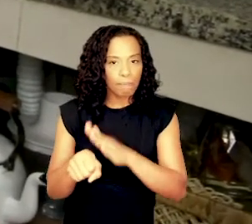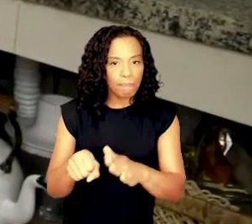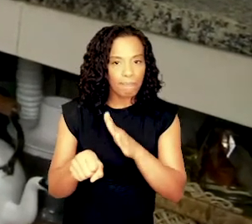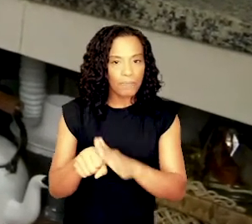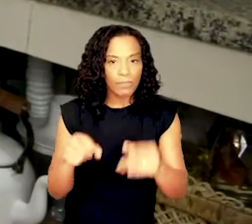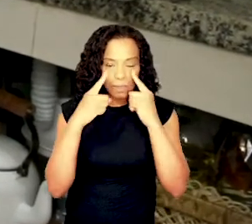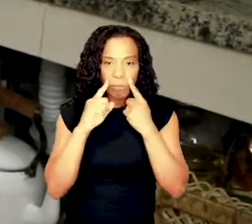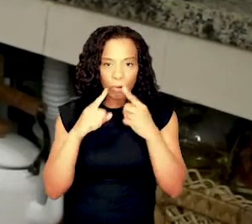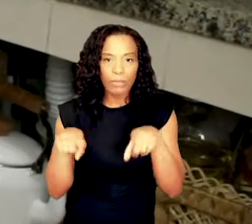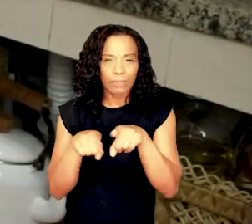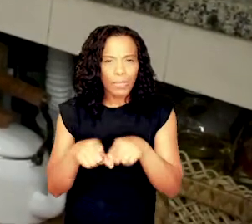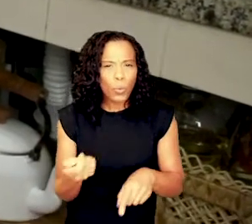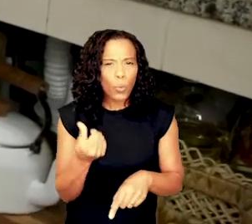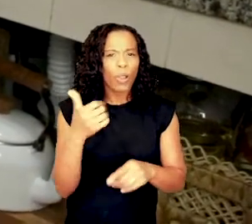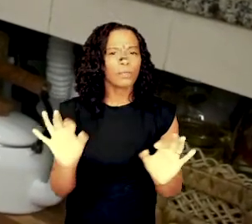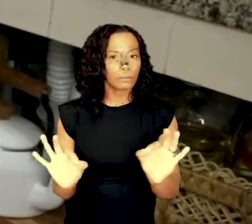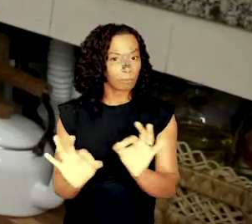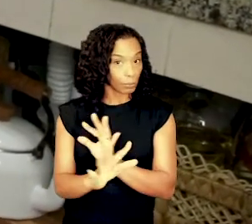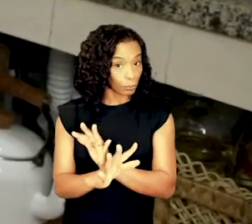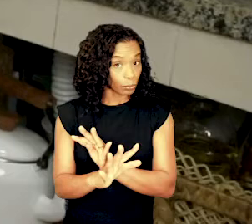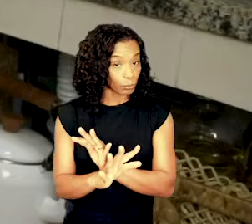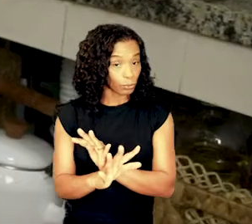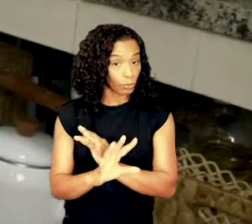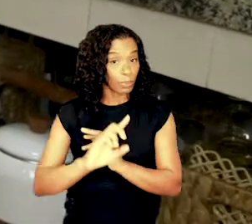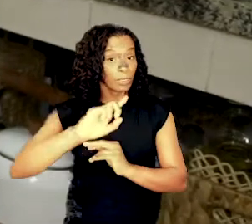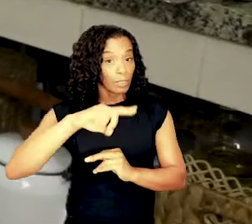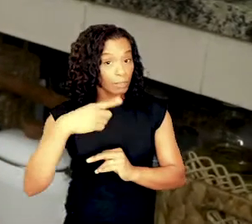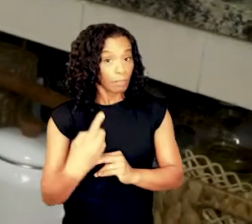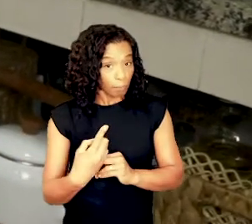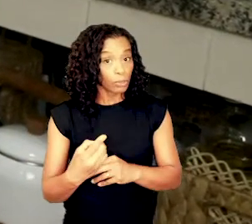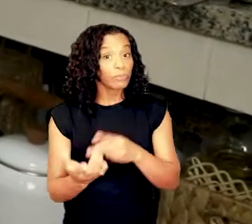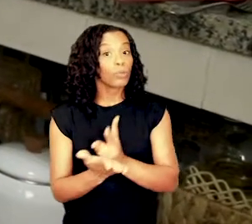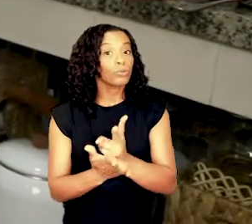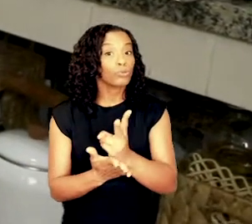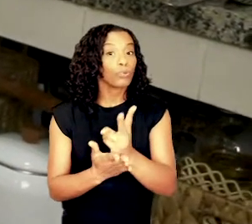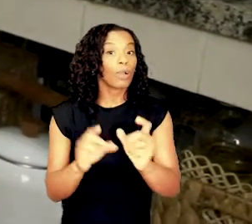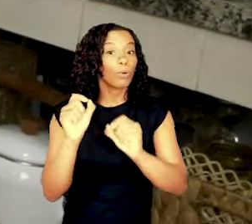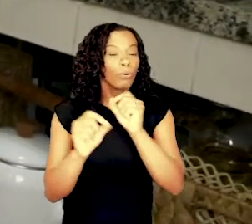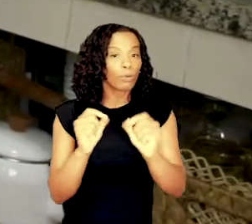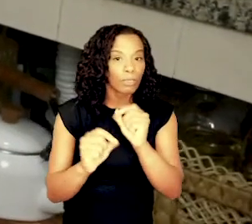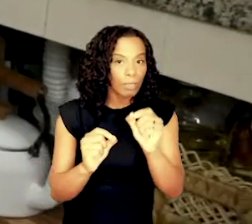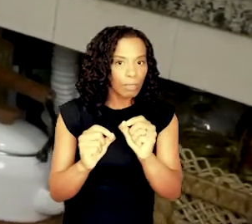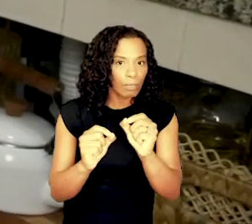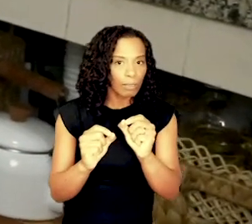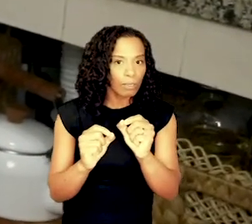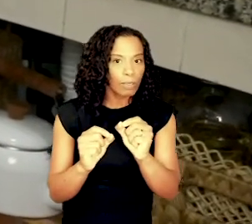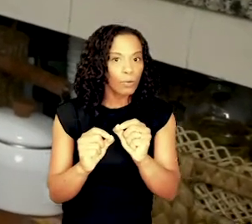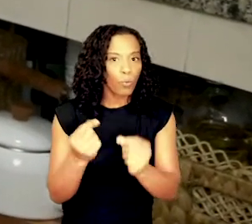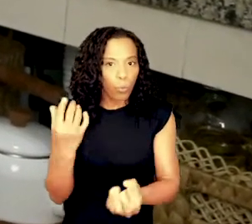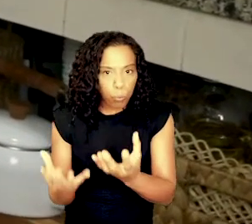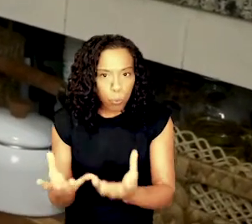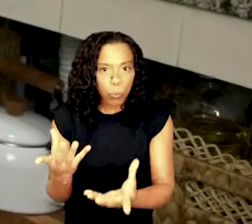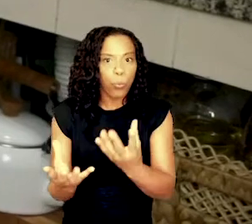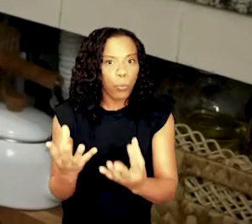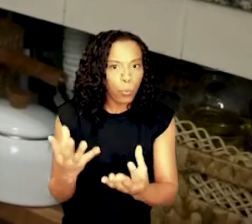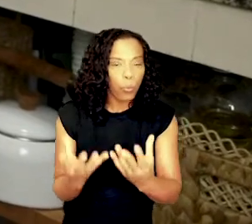cebola também já tá bem dourada, mas ela não tá do jeito que eu quero ainda, porque o shiitake vai vir porque vai continuar tacando ele fogo. Então eu quero que ele